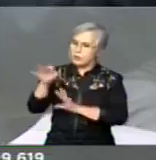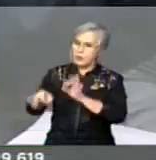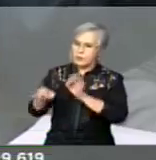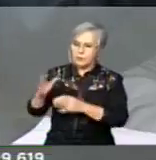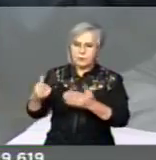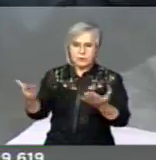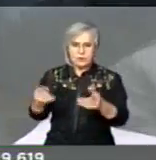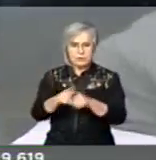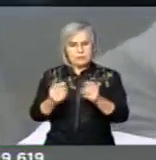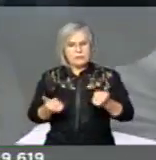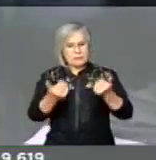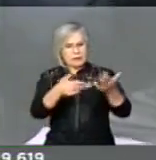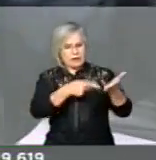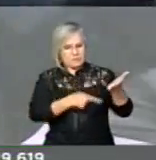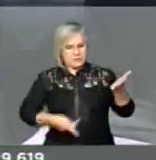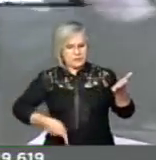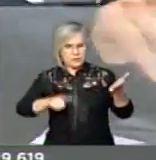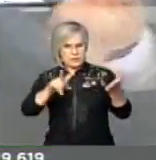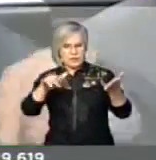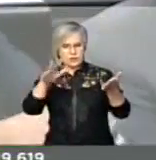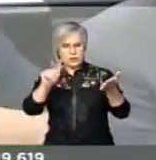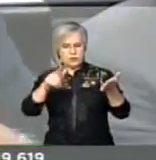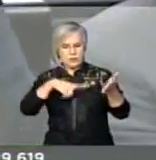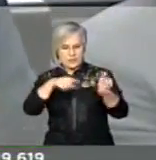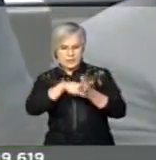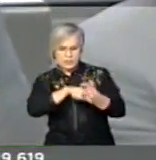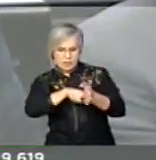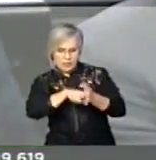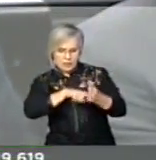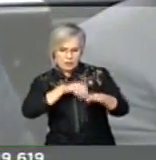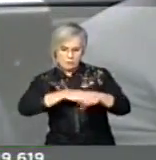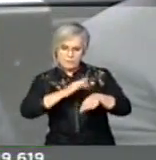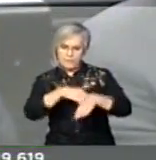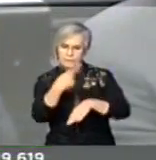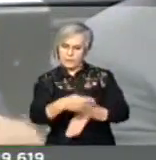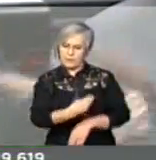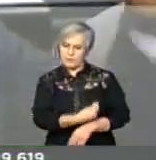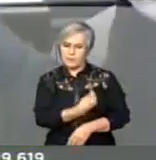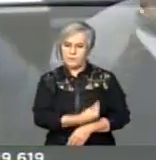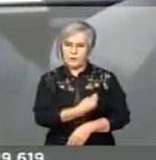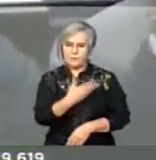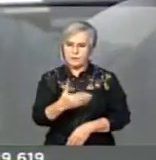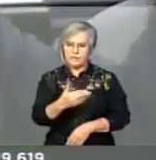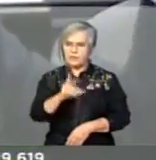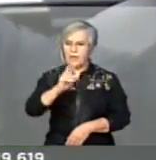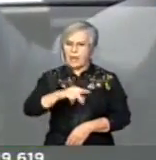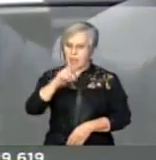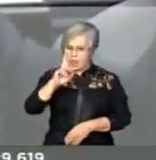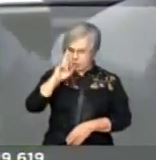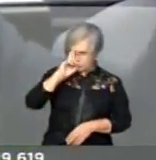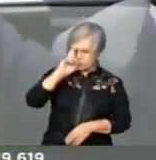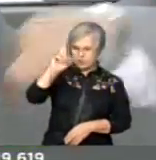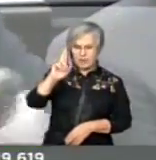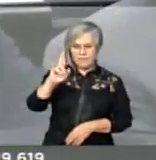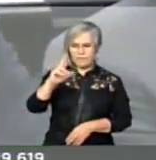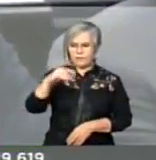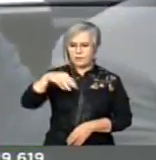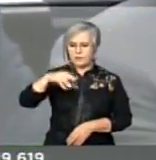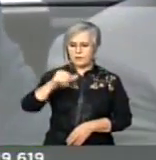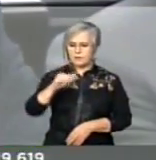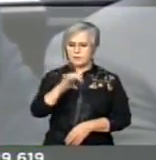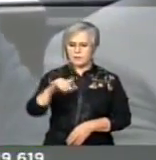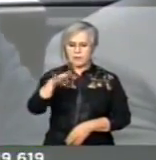ex-presidente Lula, investigado, e na minha visão, o chefe dessa máfia da estrela que